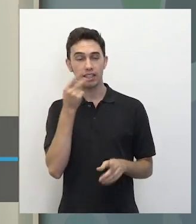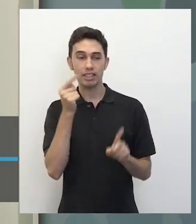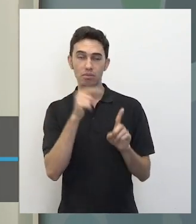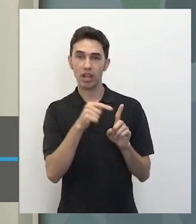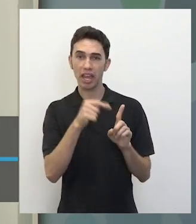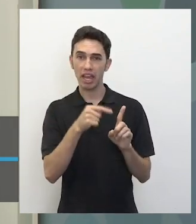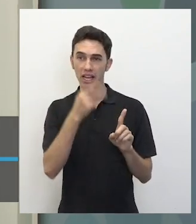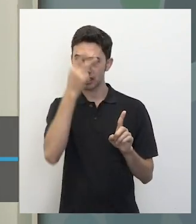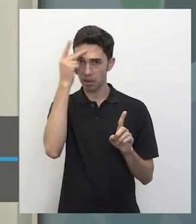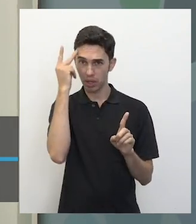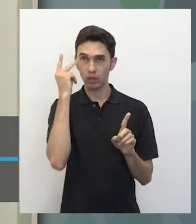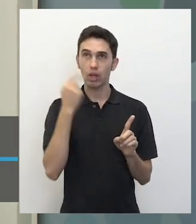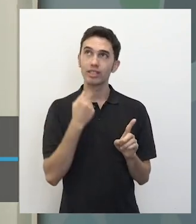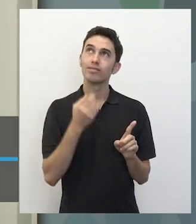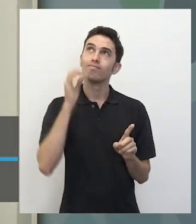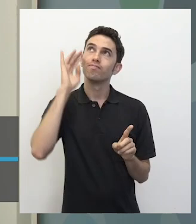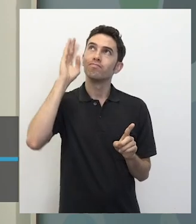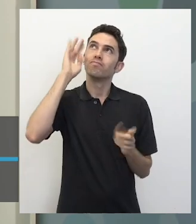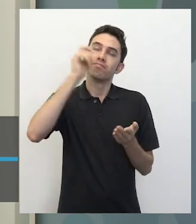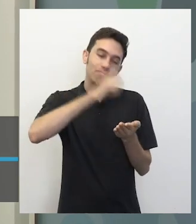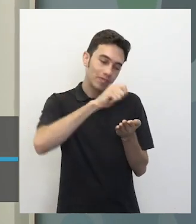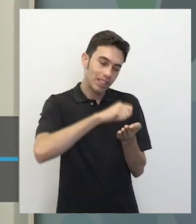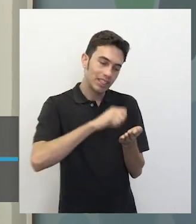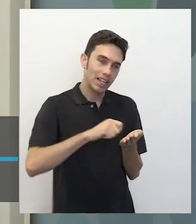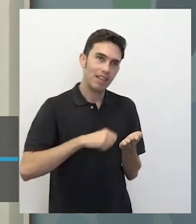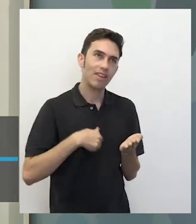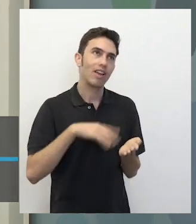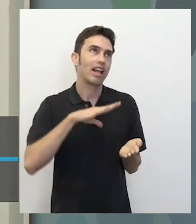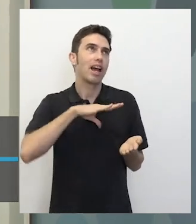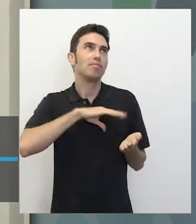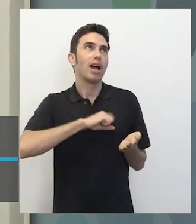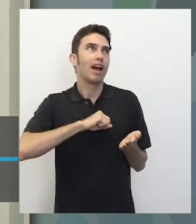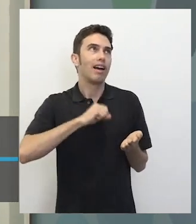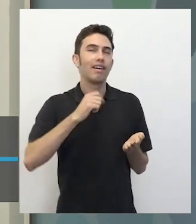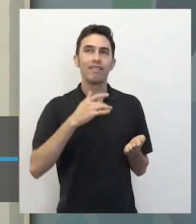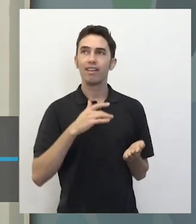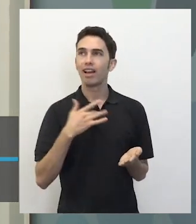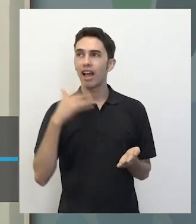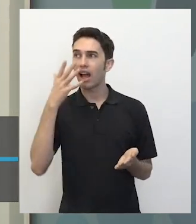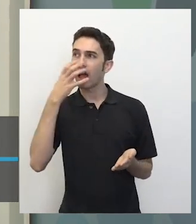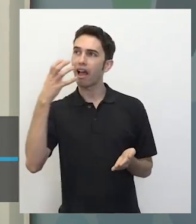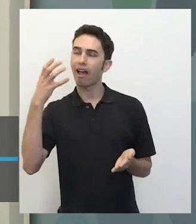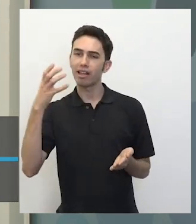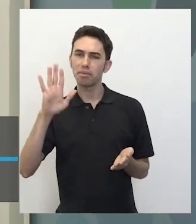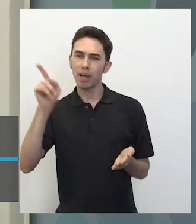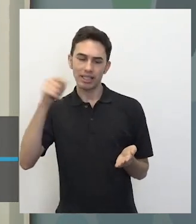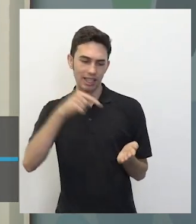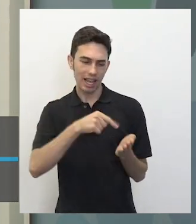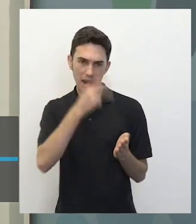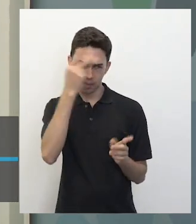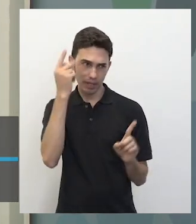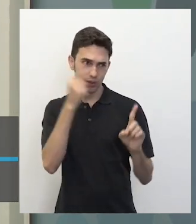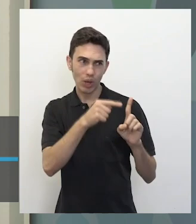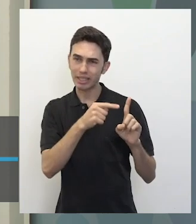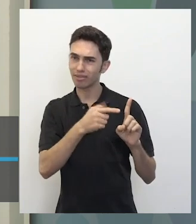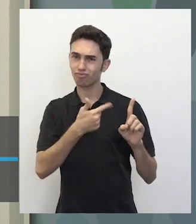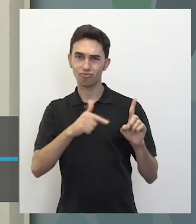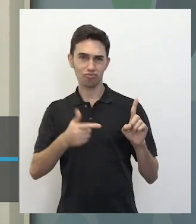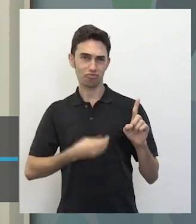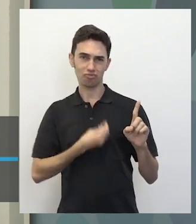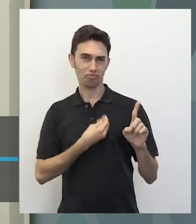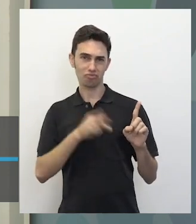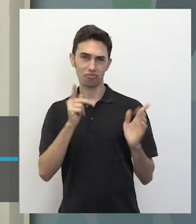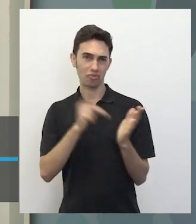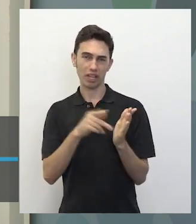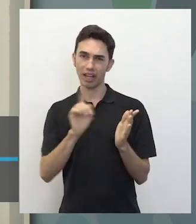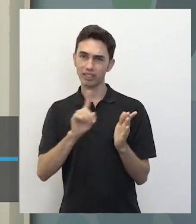não existiu. Tá? Ele criou, ele amava, ele gostava de falar sobre amor, mas há especulações que essa pessoa não existiu,